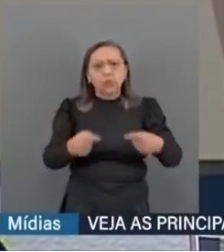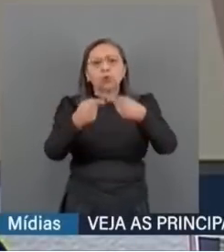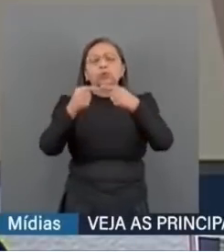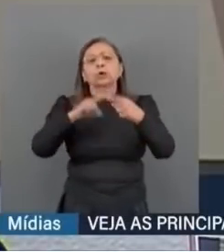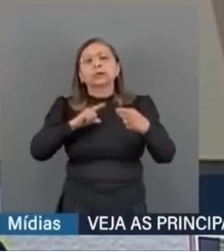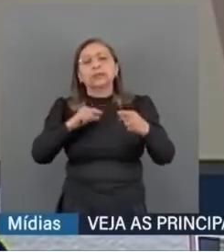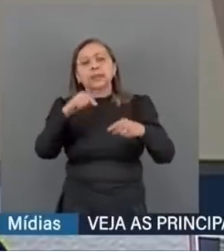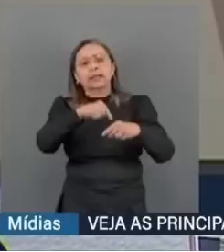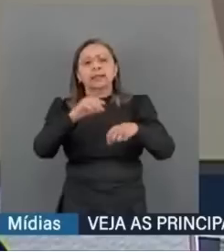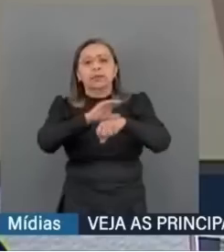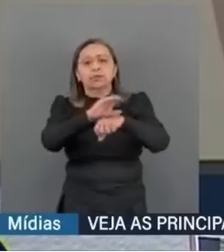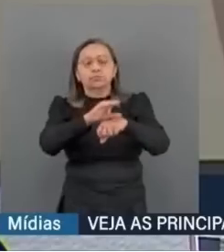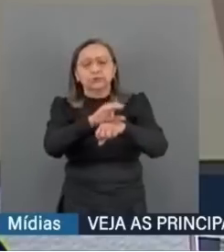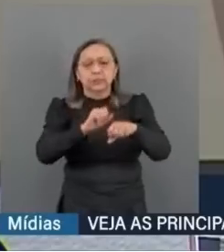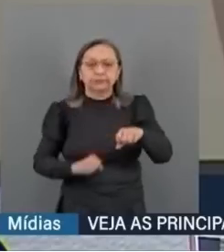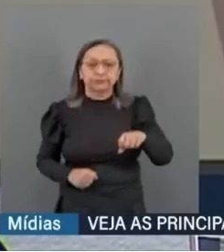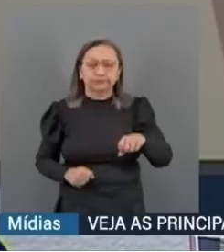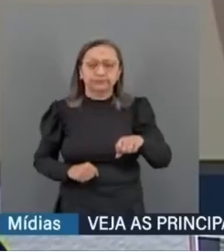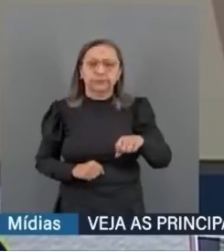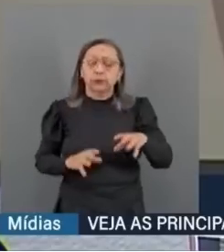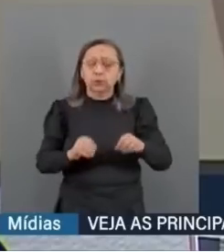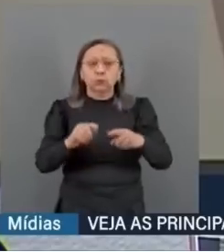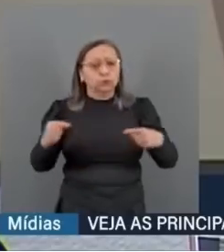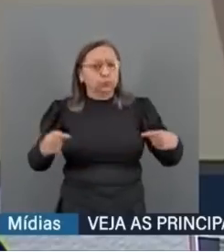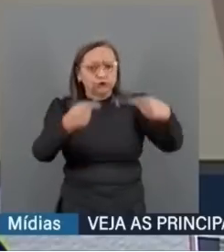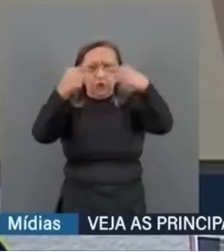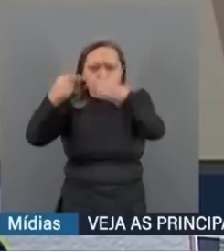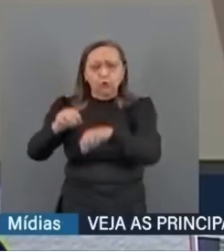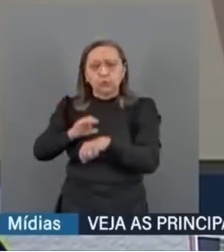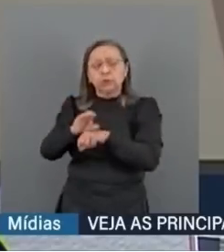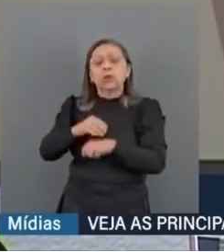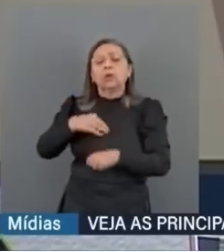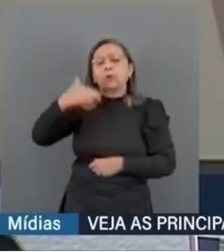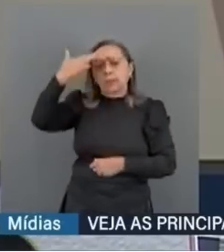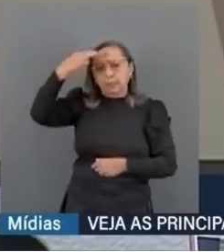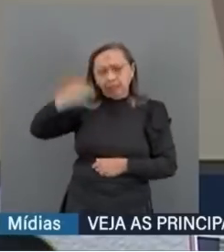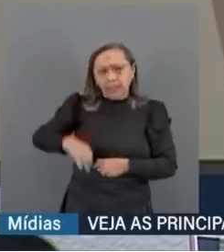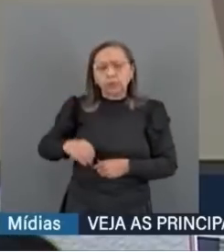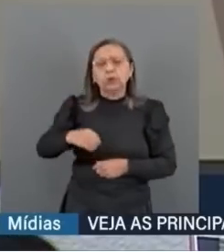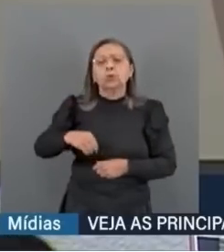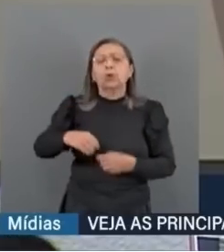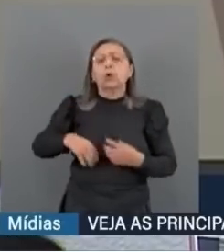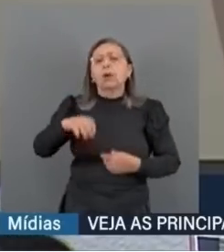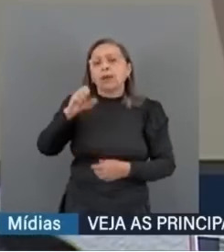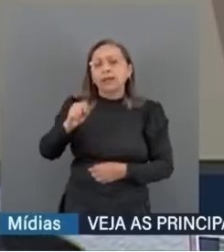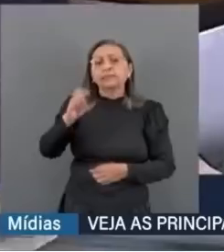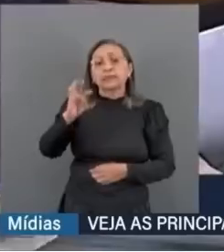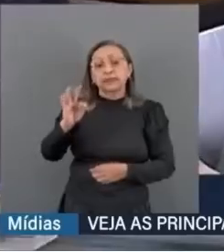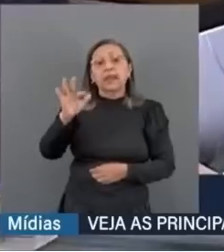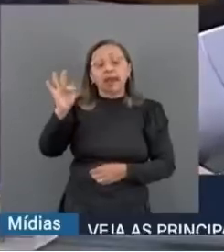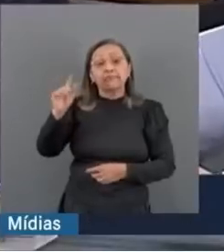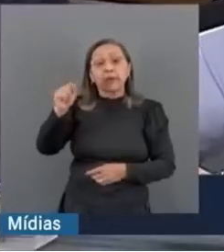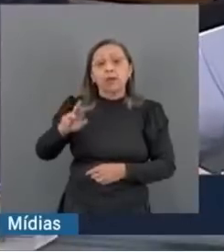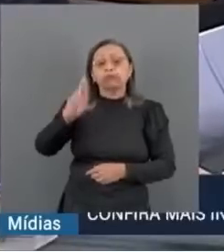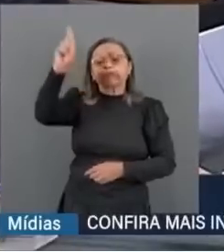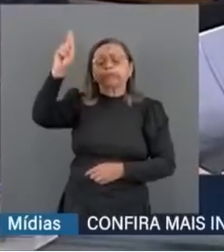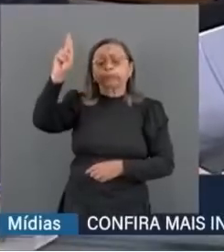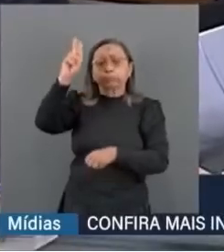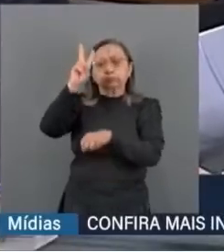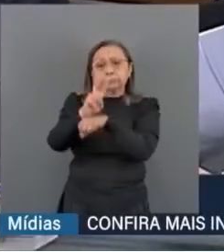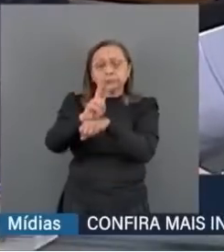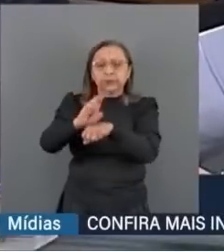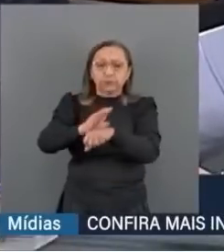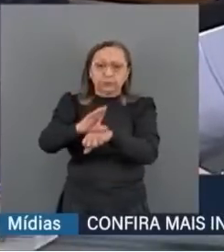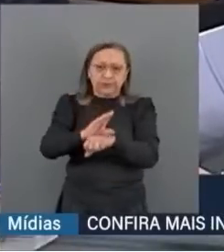Isso é o papel do STF em relação aos direitos individuais. Olhar para uma lei, como ela está sendo aplicada,